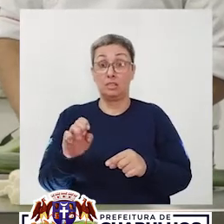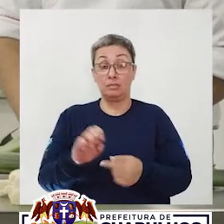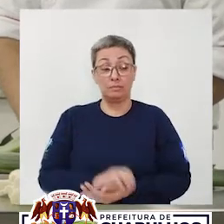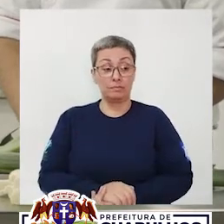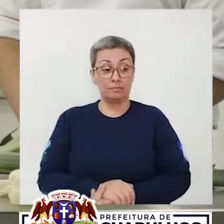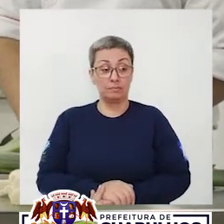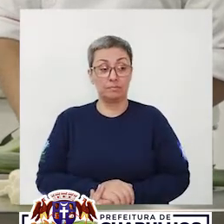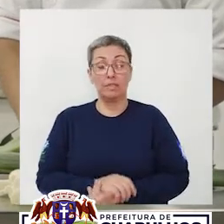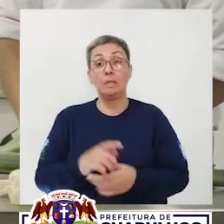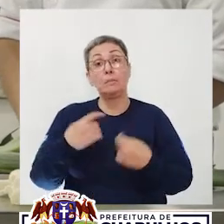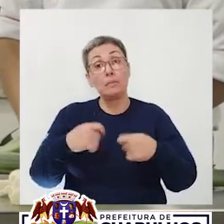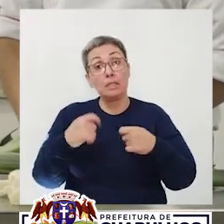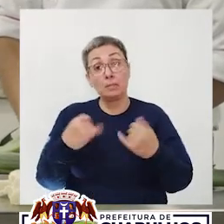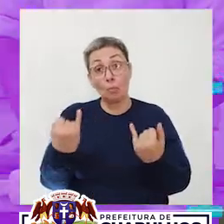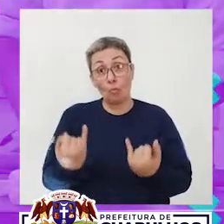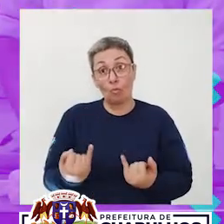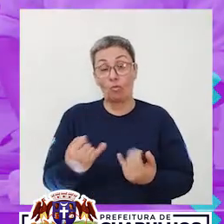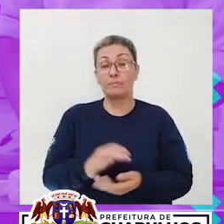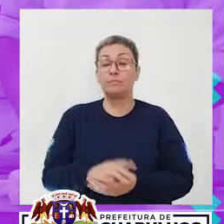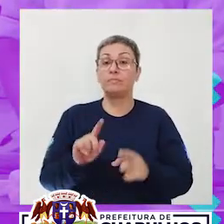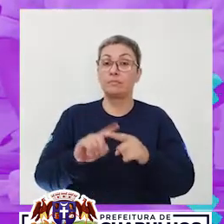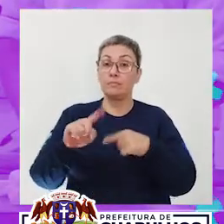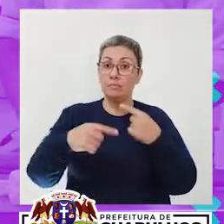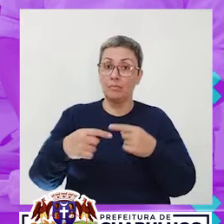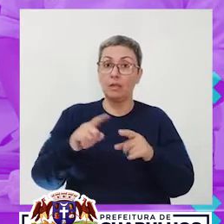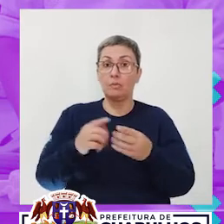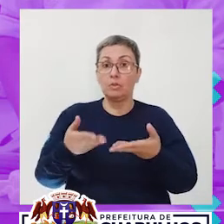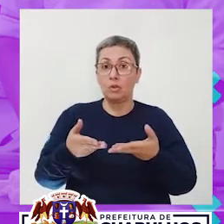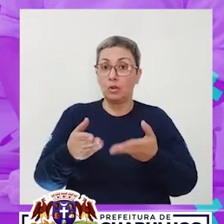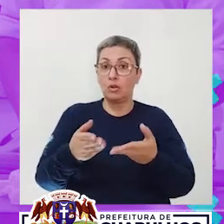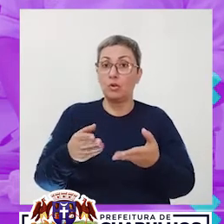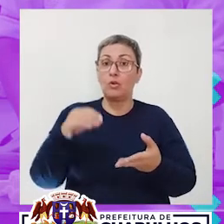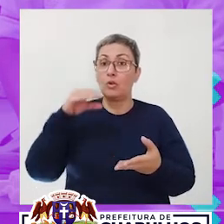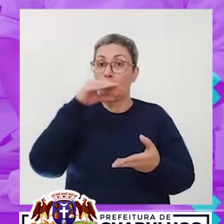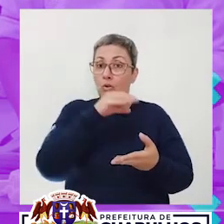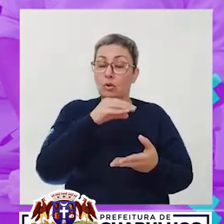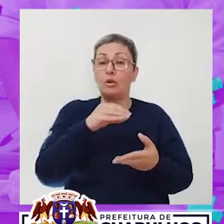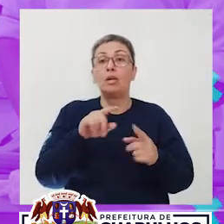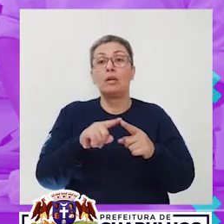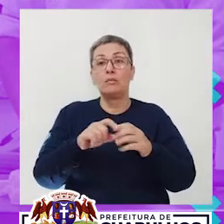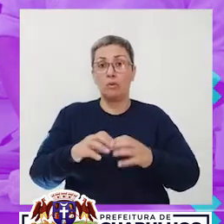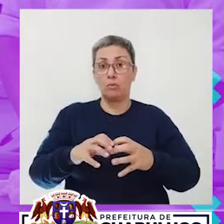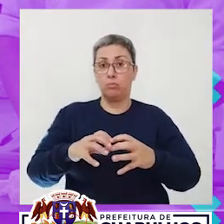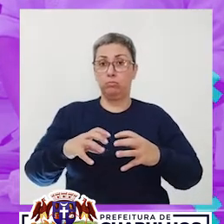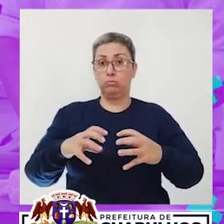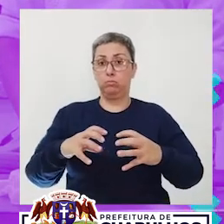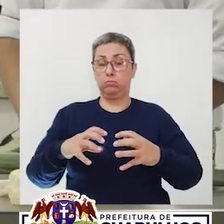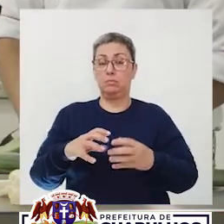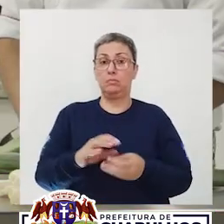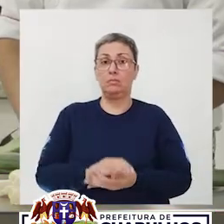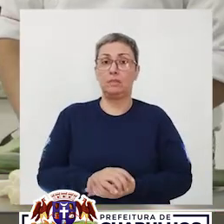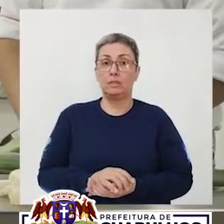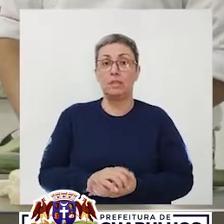baixinha. Então, tem que ser mais fininha. Que depois você coloca ela no forno, ela